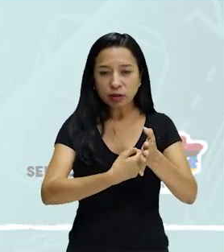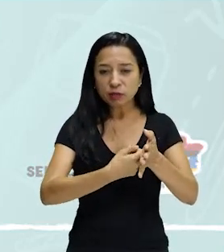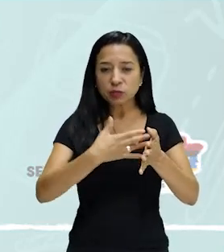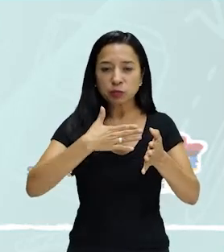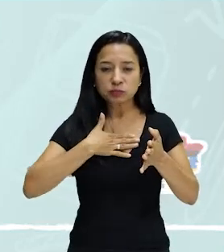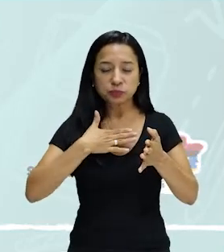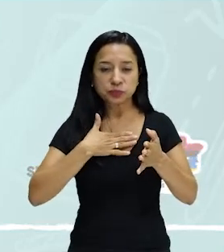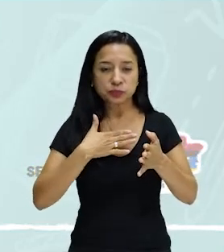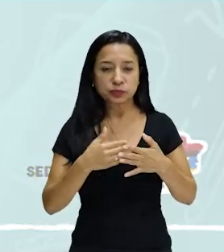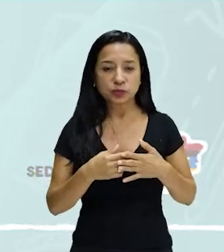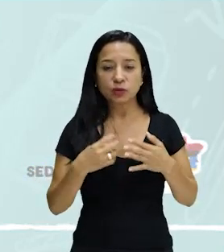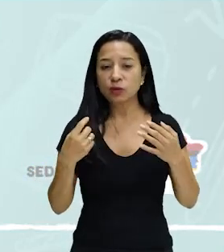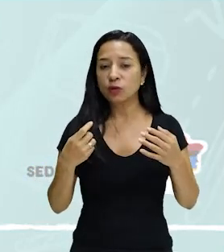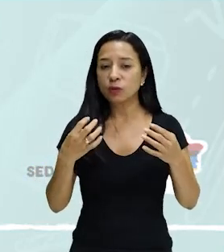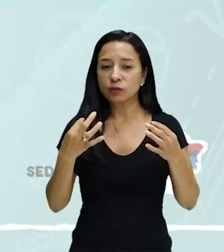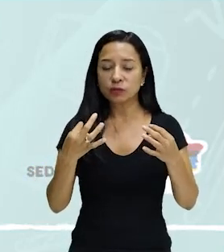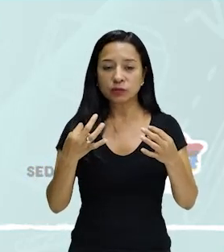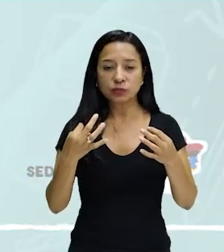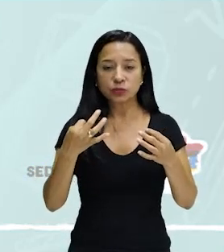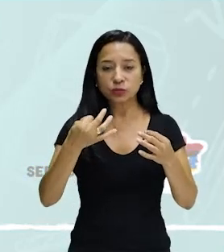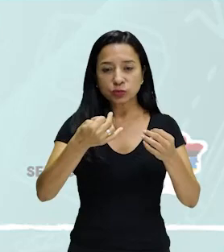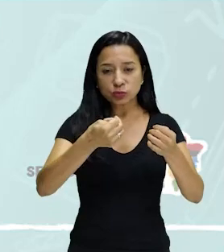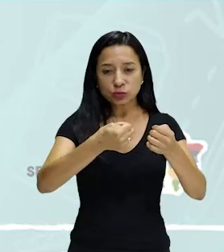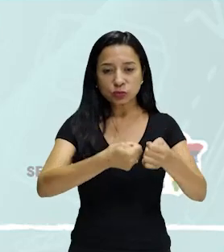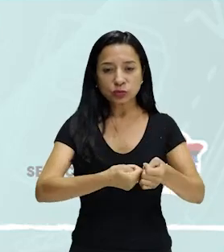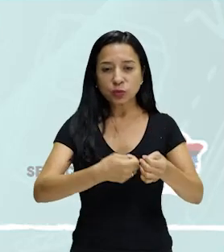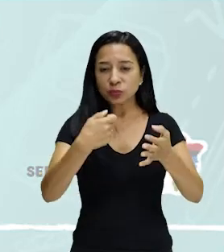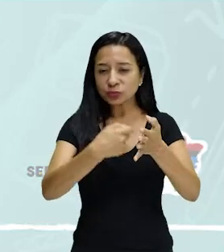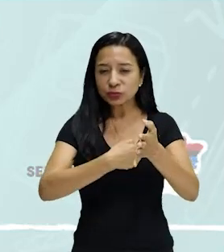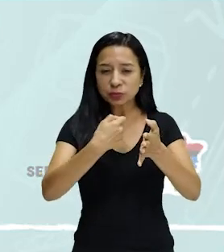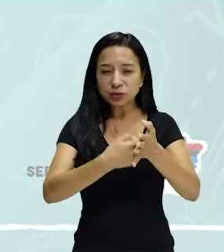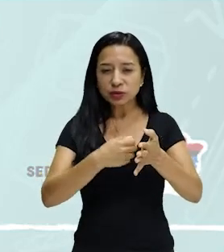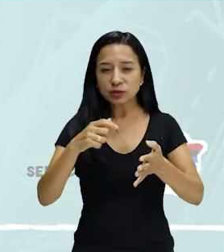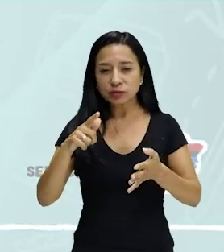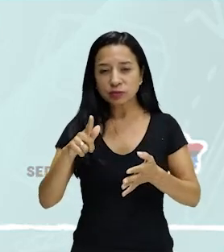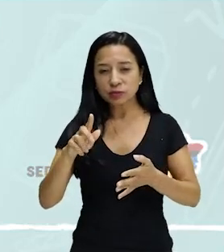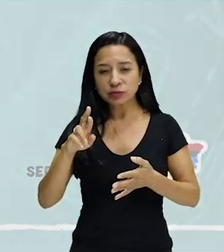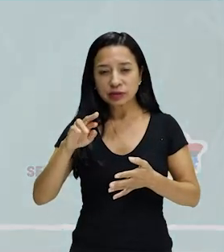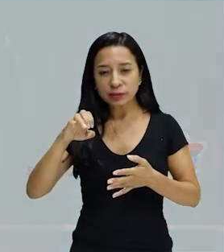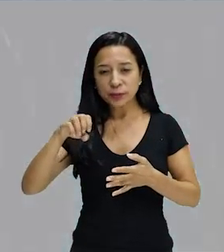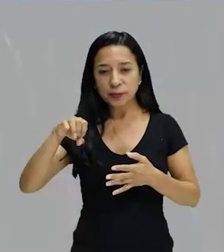significação. Todos implicam com gremistas, no sentido de